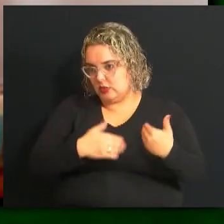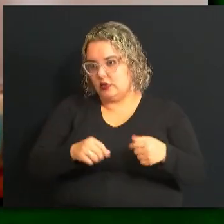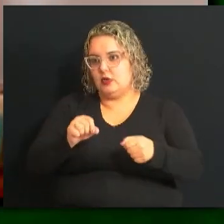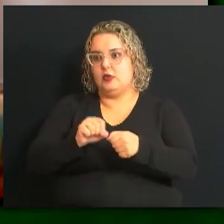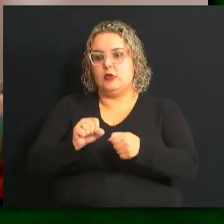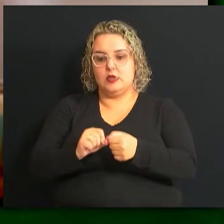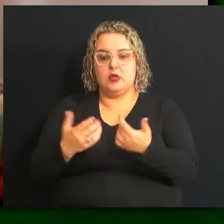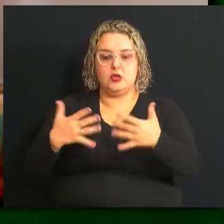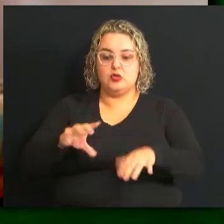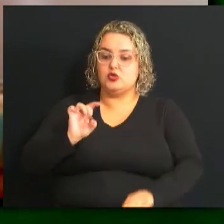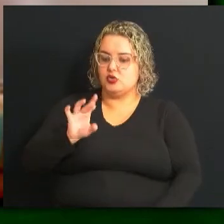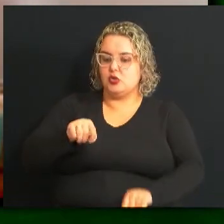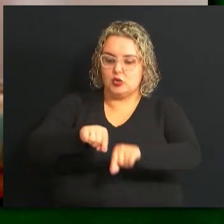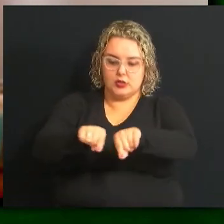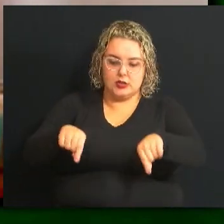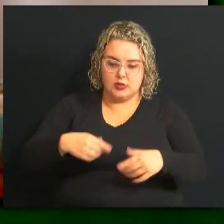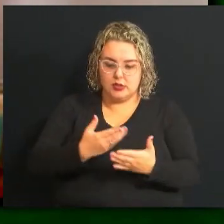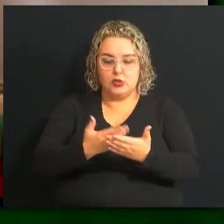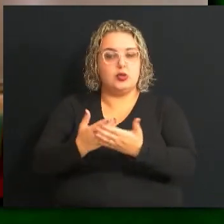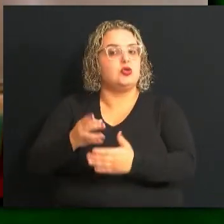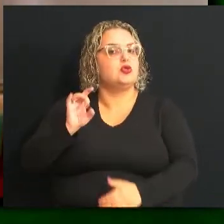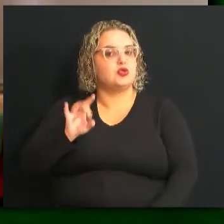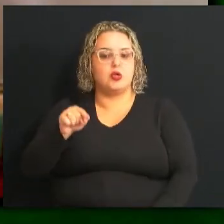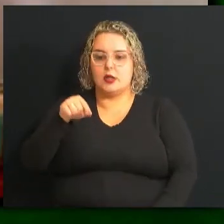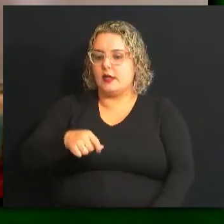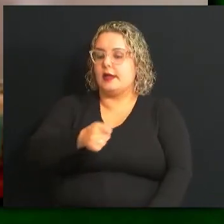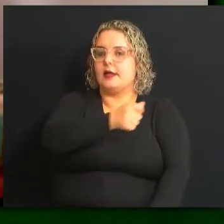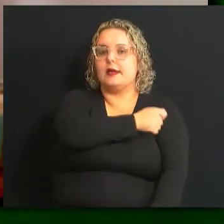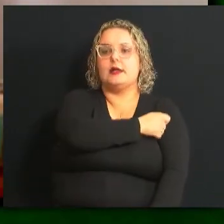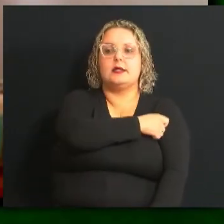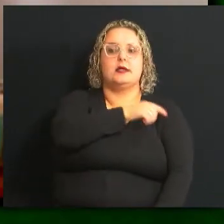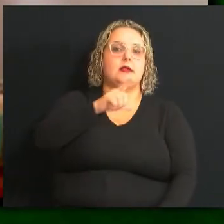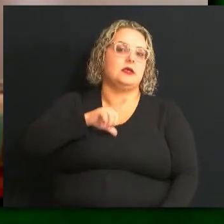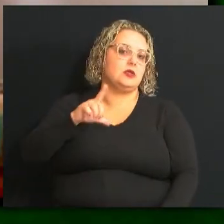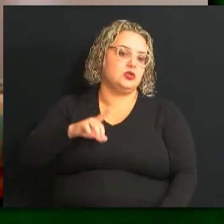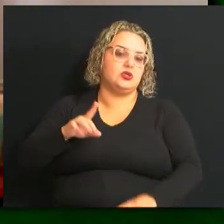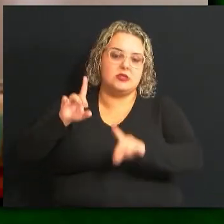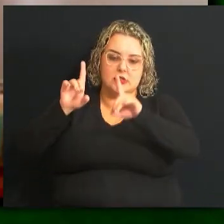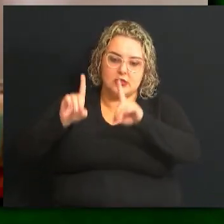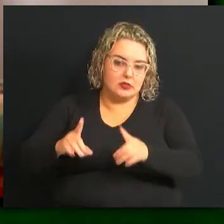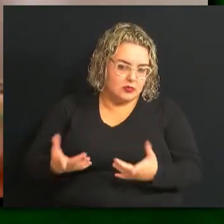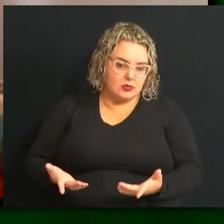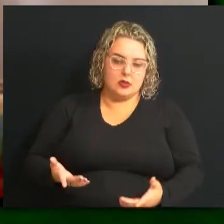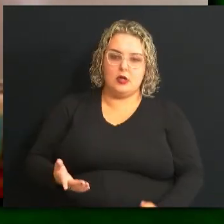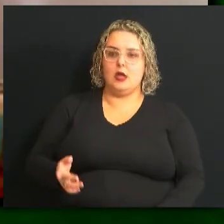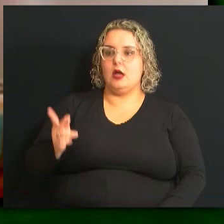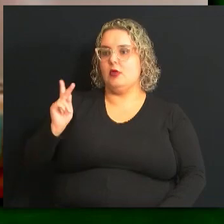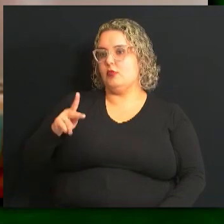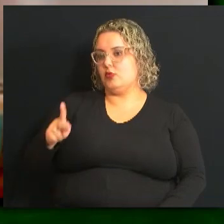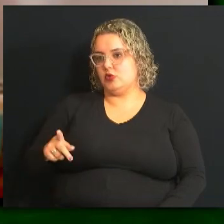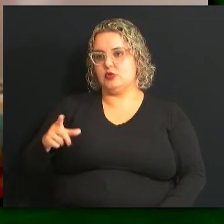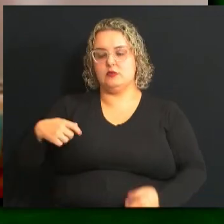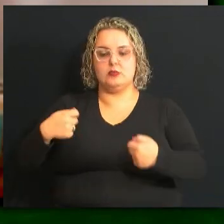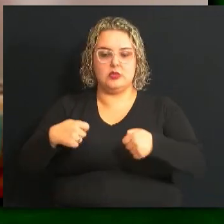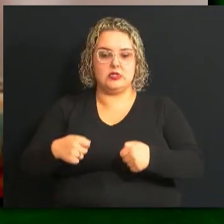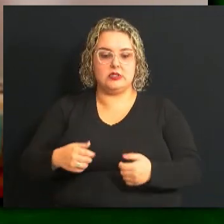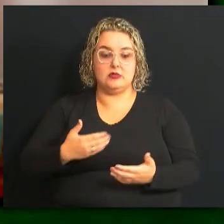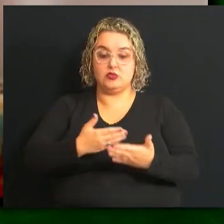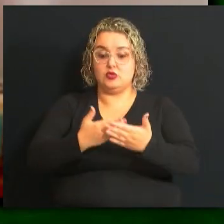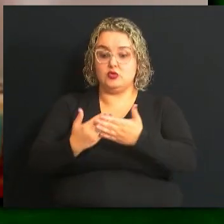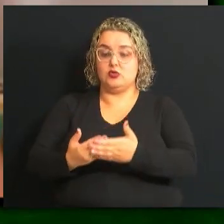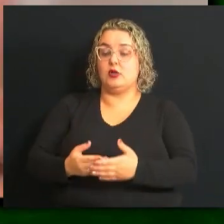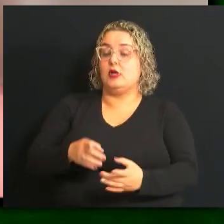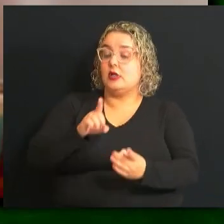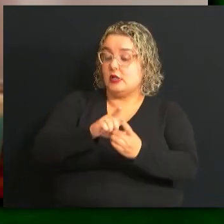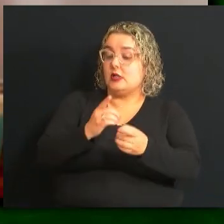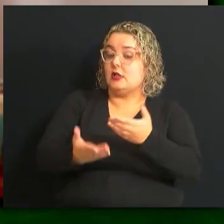na sala de aula, então só aquele aluno que tinha essa deficiência, a professora tinha que estudar e dar conta dele. Hoje a gente tem que